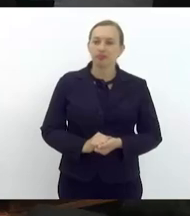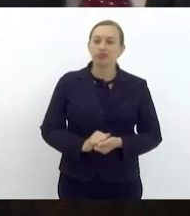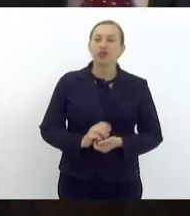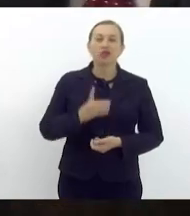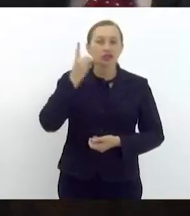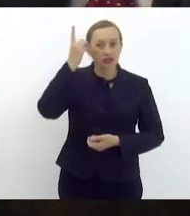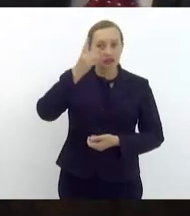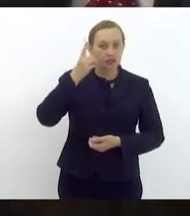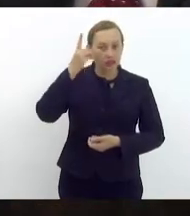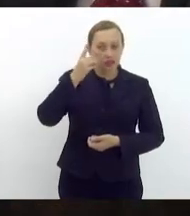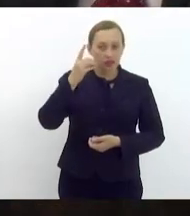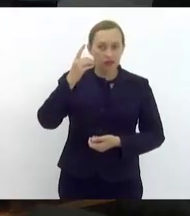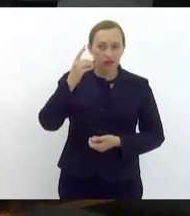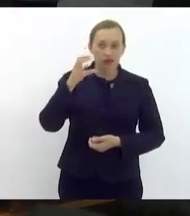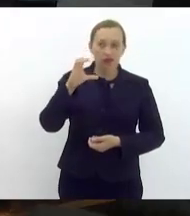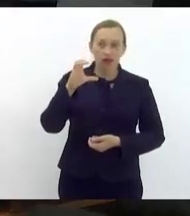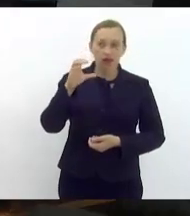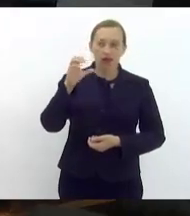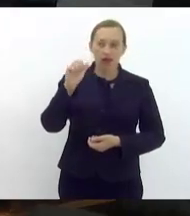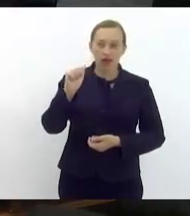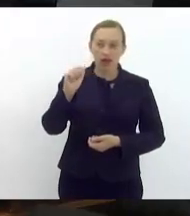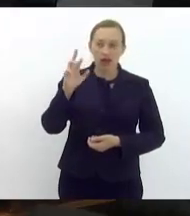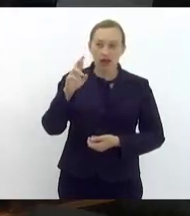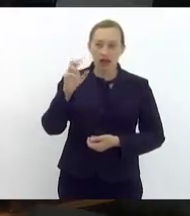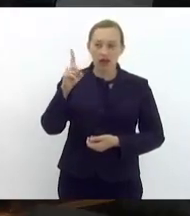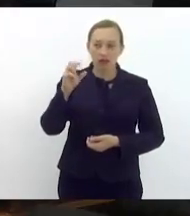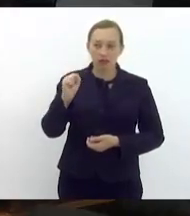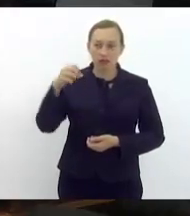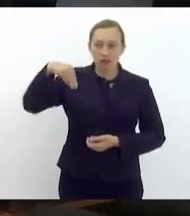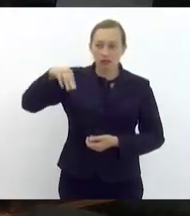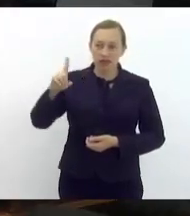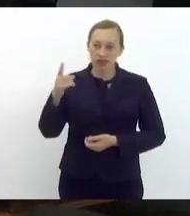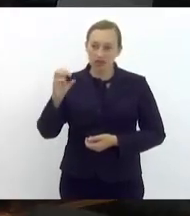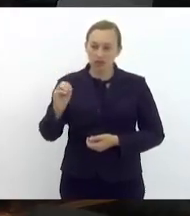Deputado Carlos Macedo. Voto sim, presidente.